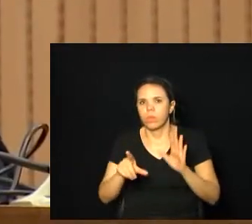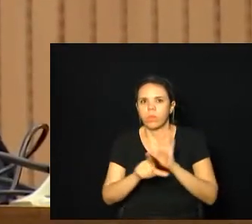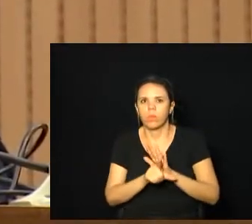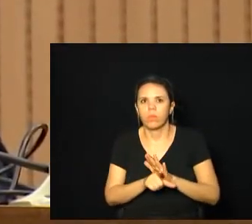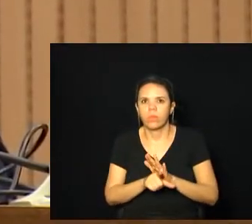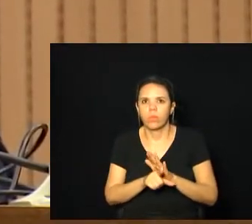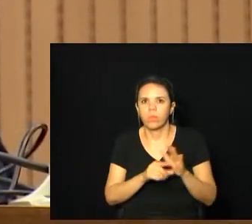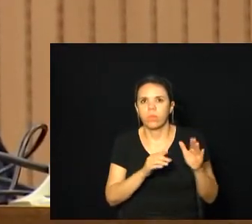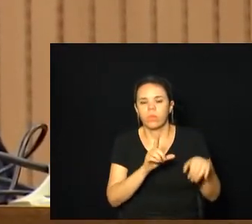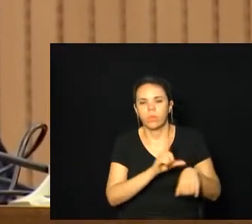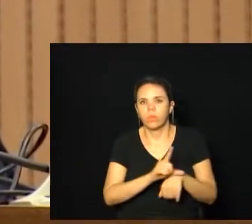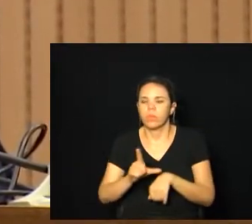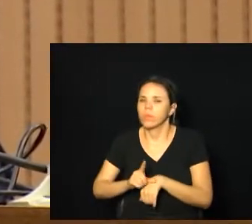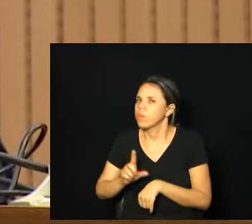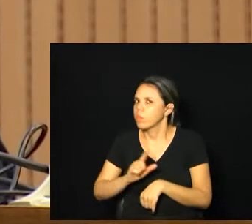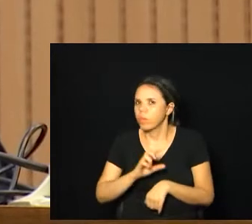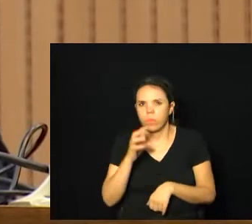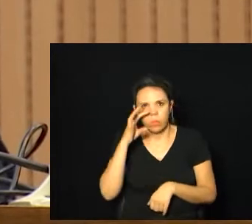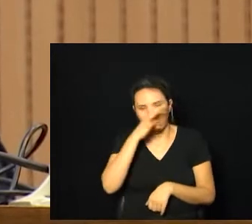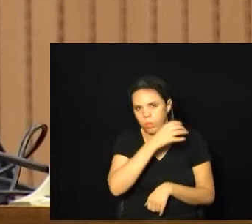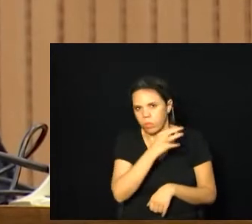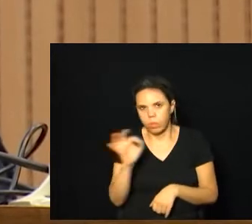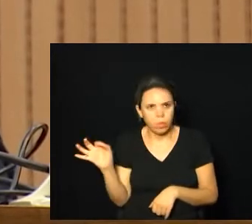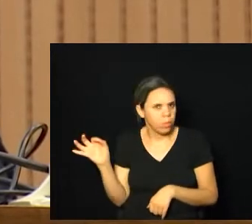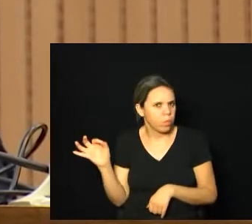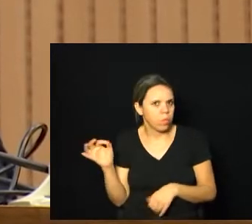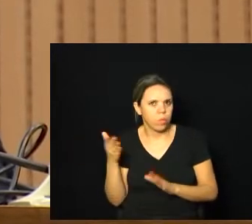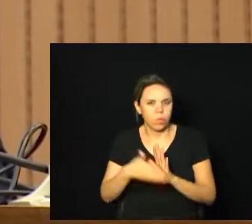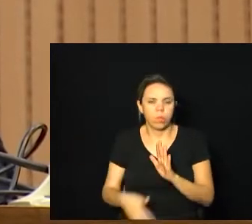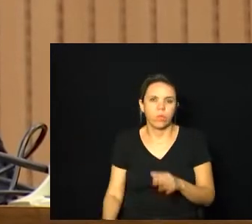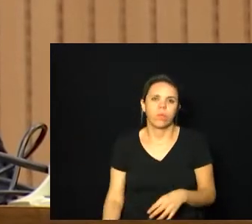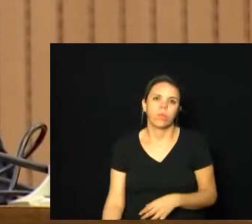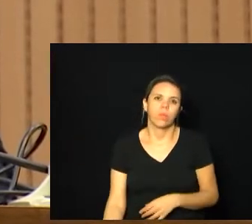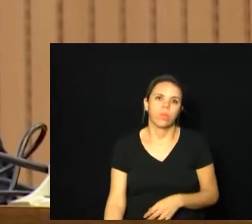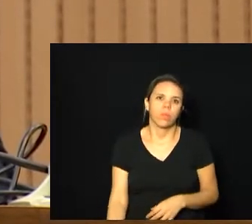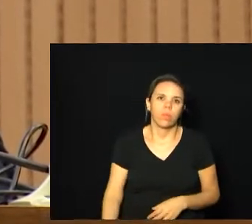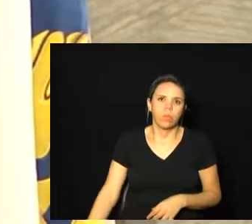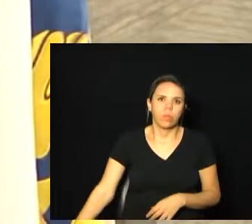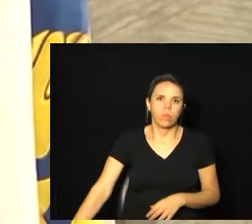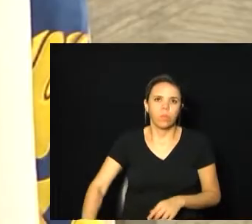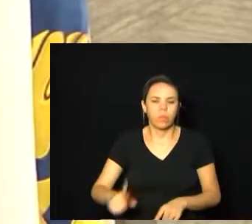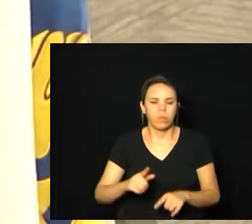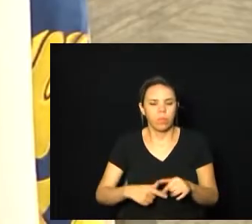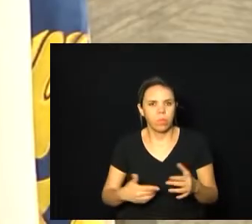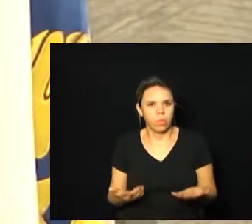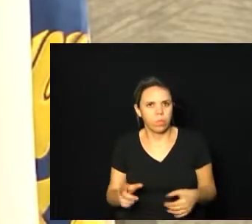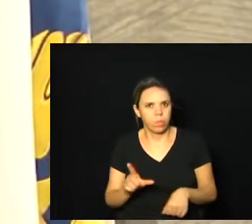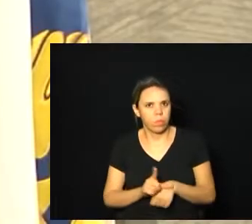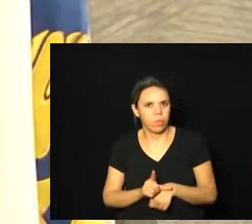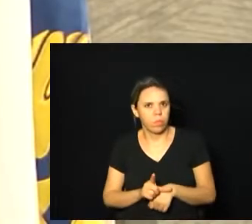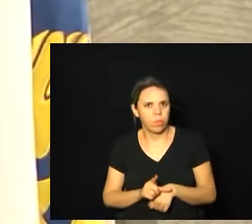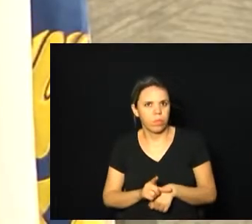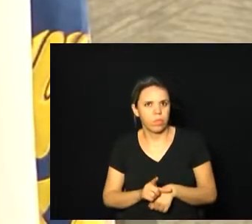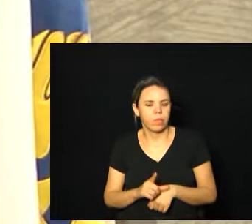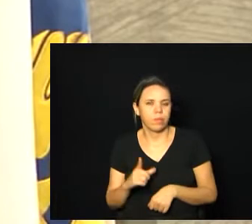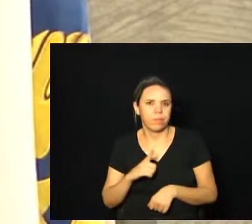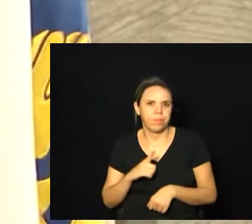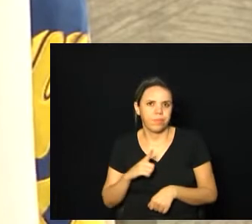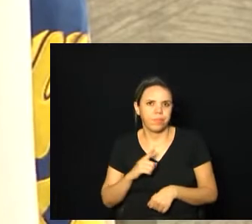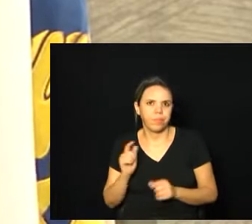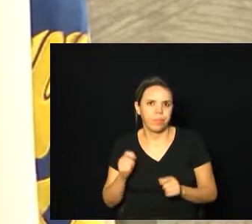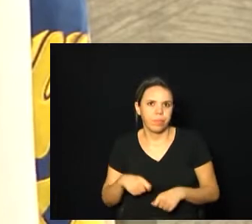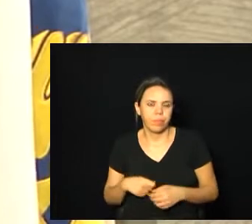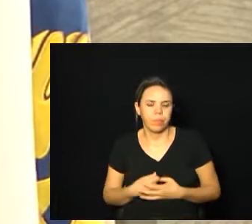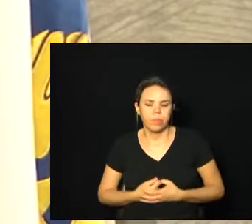aos estabelecimentos que não conseguirem comprovar a origem dos materiais. Os estabelecimentos que tiverem com